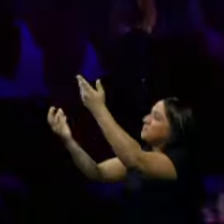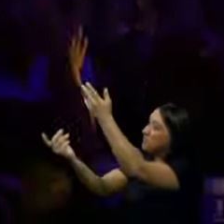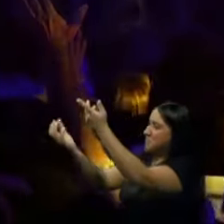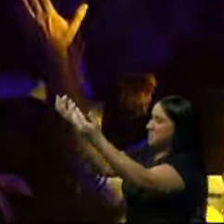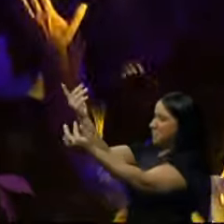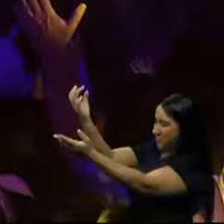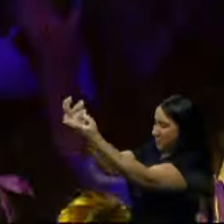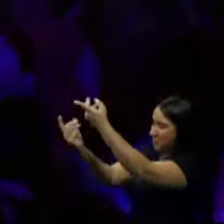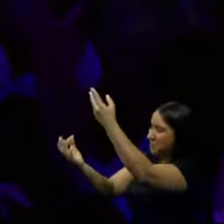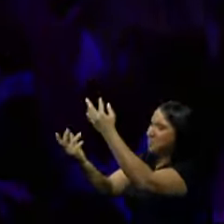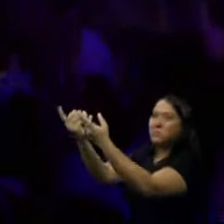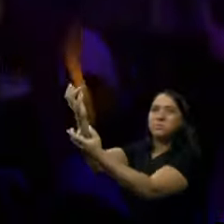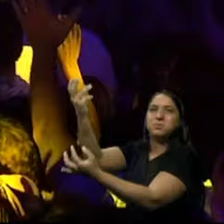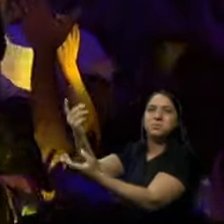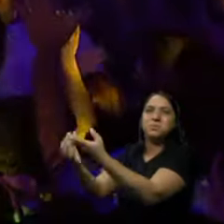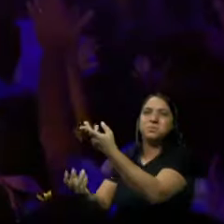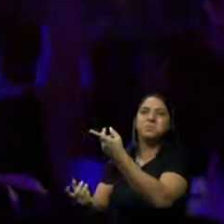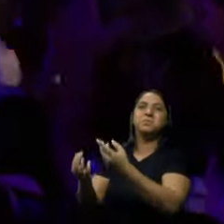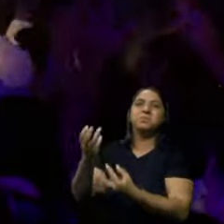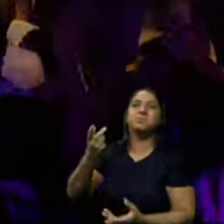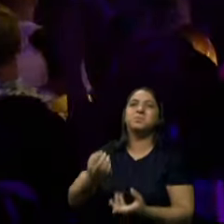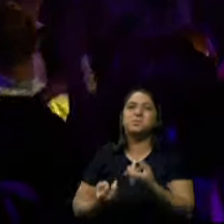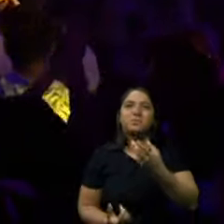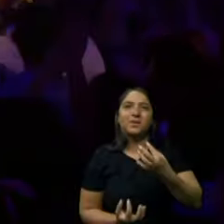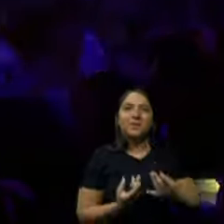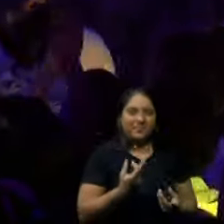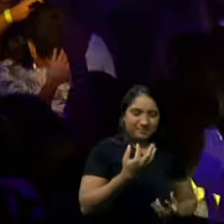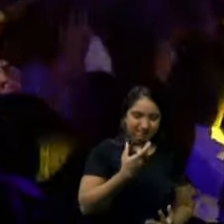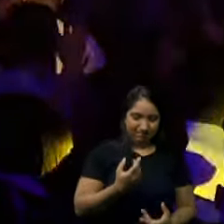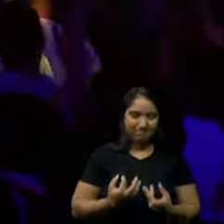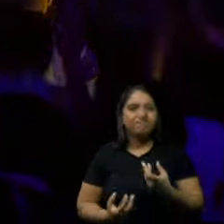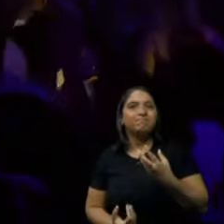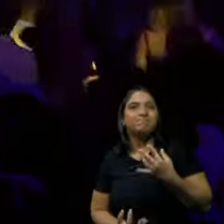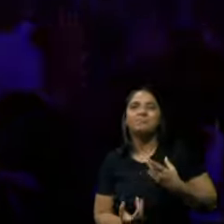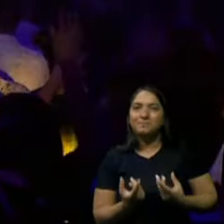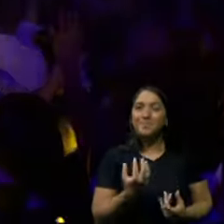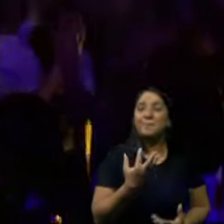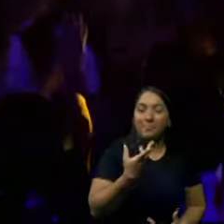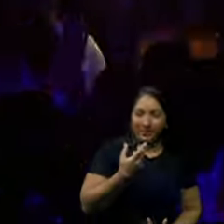favor entendeu entendeu